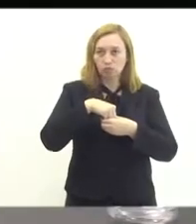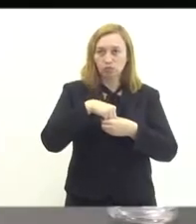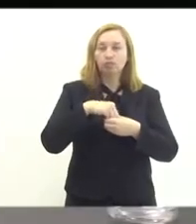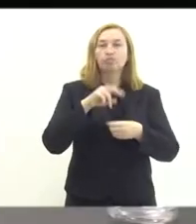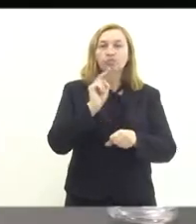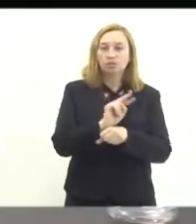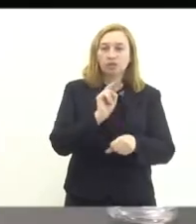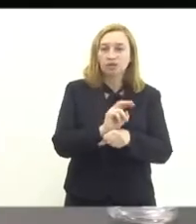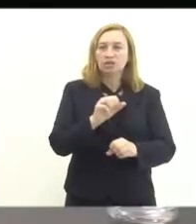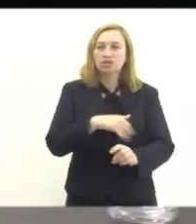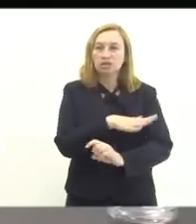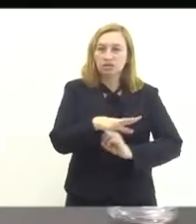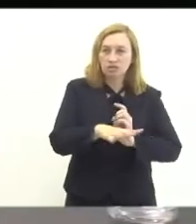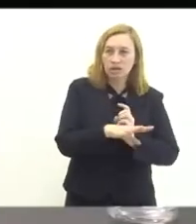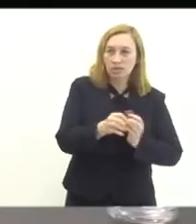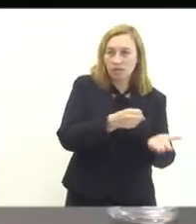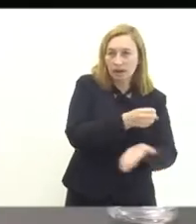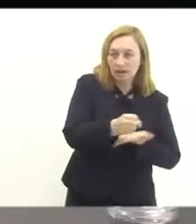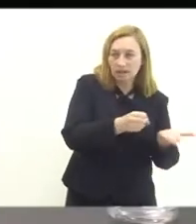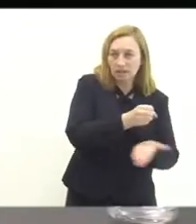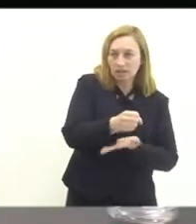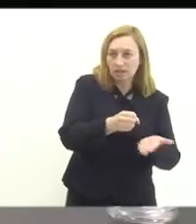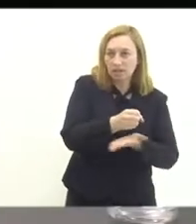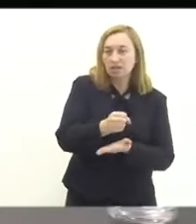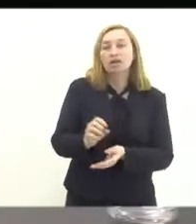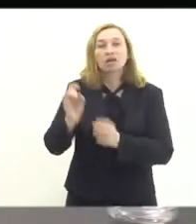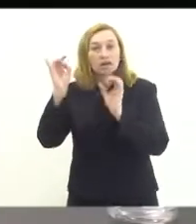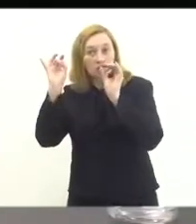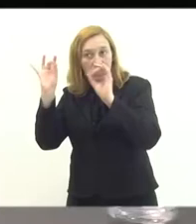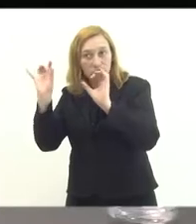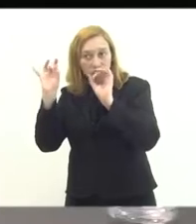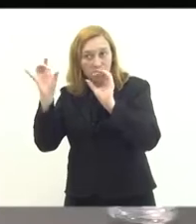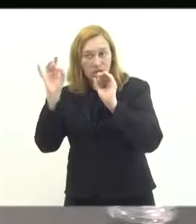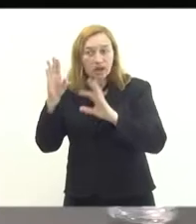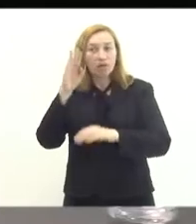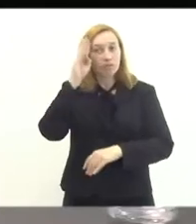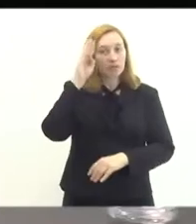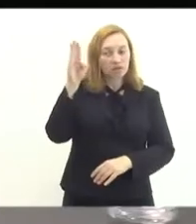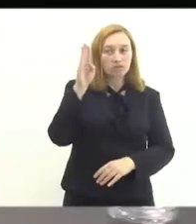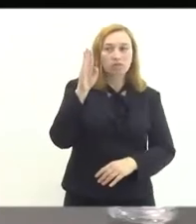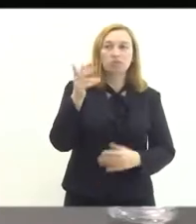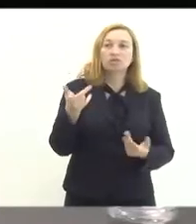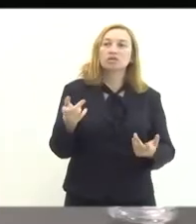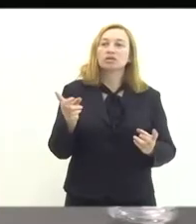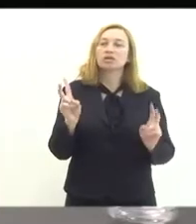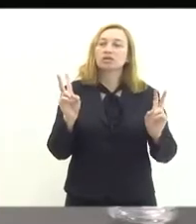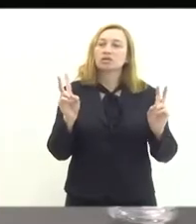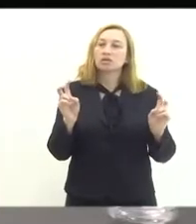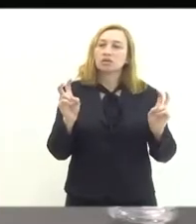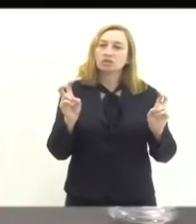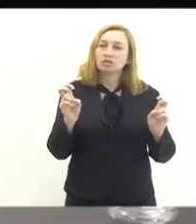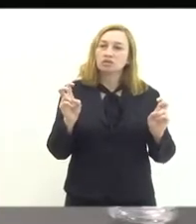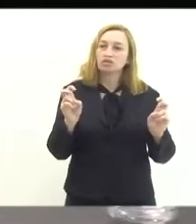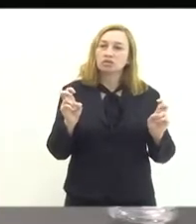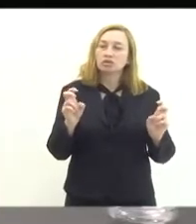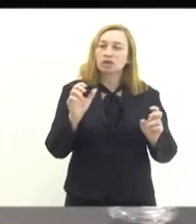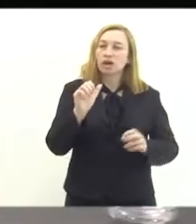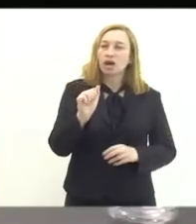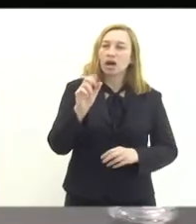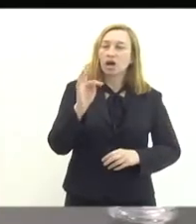a proteção social básica EA proteção social especial principalmente no que tange a questão da alta